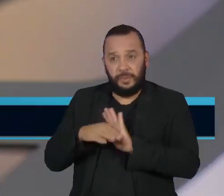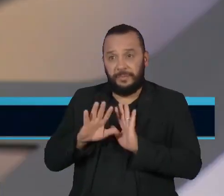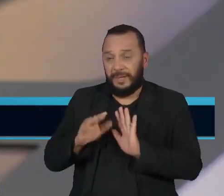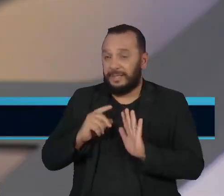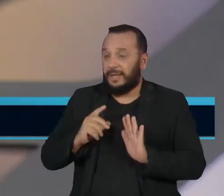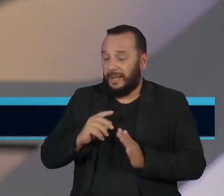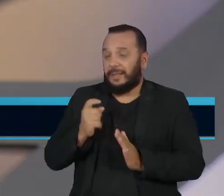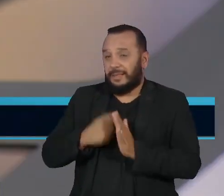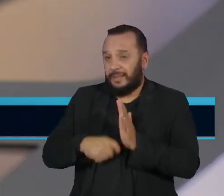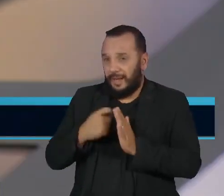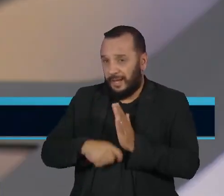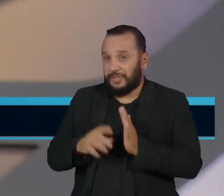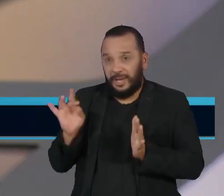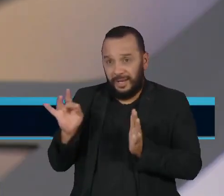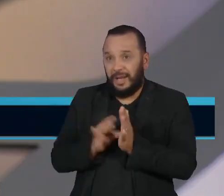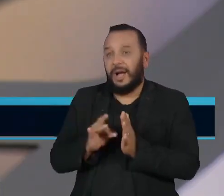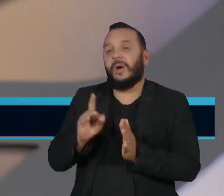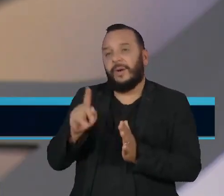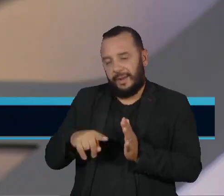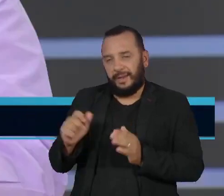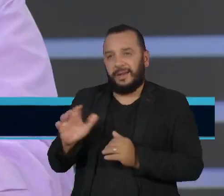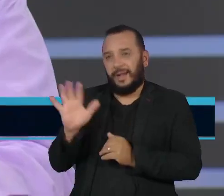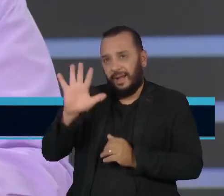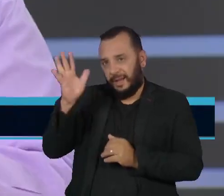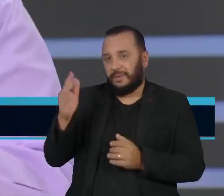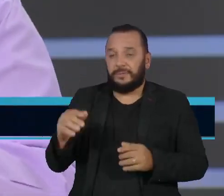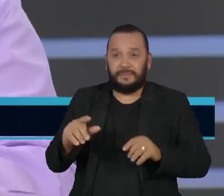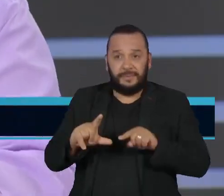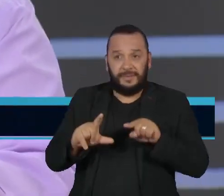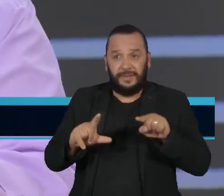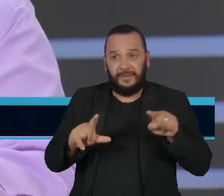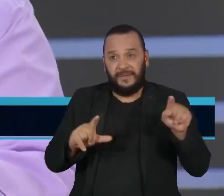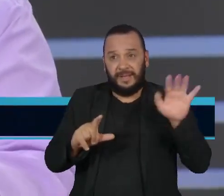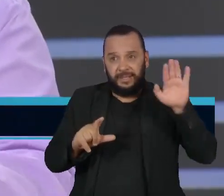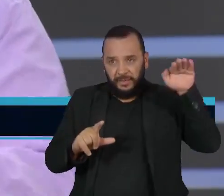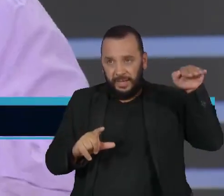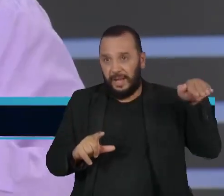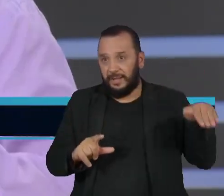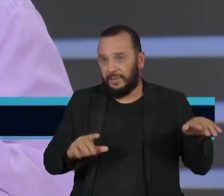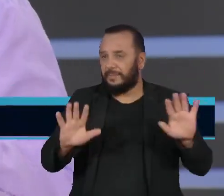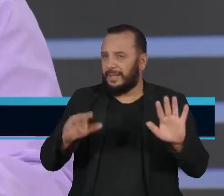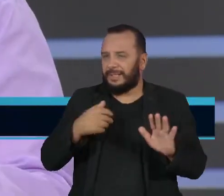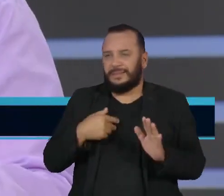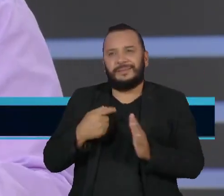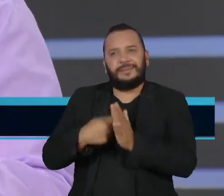juros ainda é muito alta, porque a inflação também caiu, e a taxa de juros na ponta, aquela que